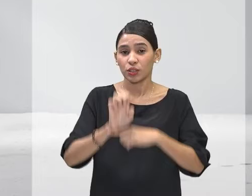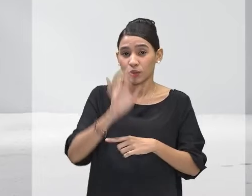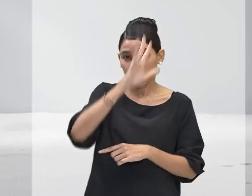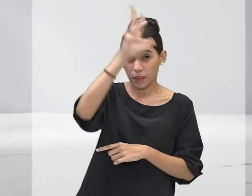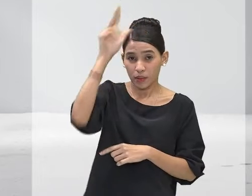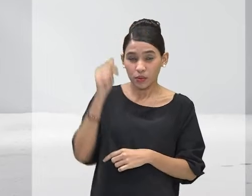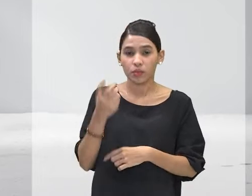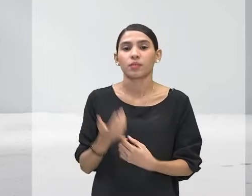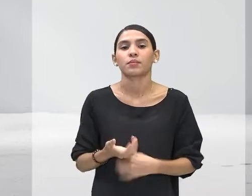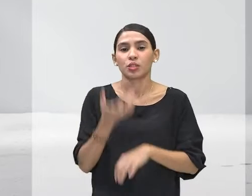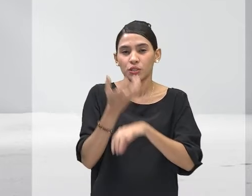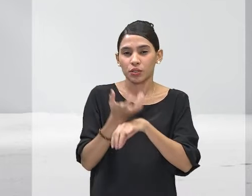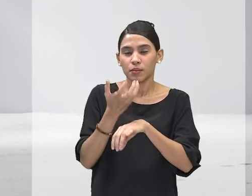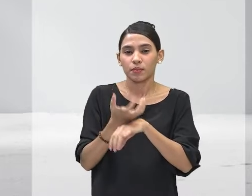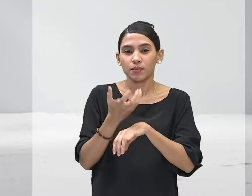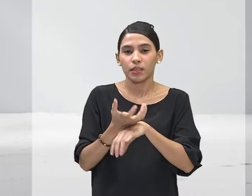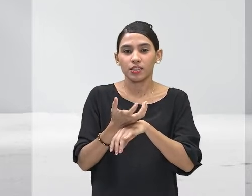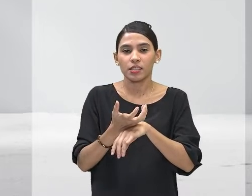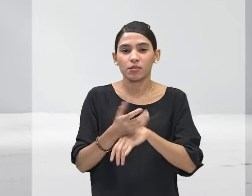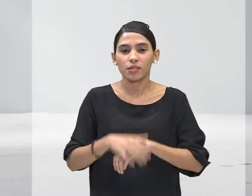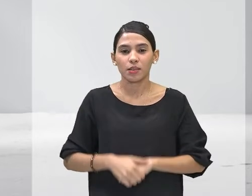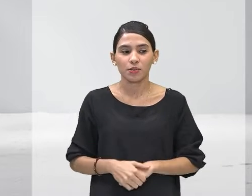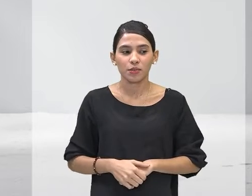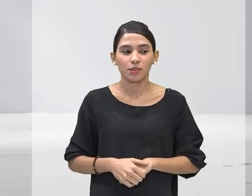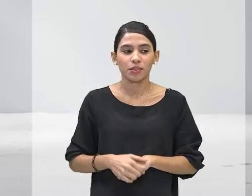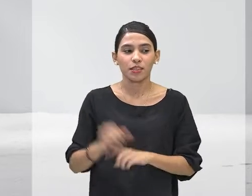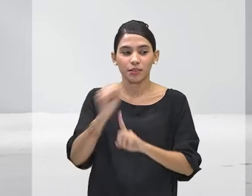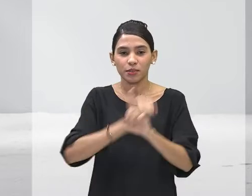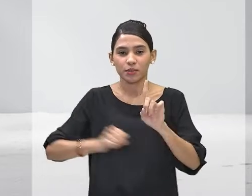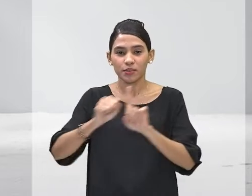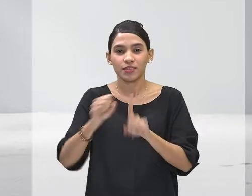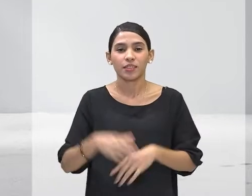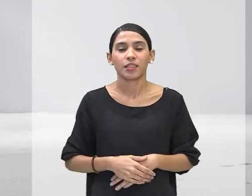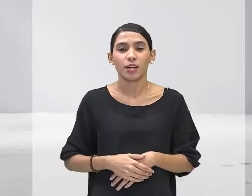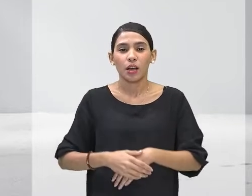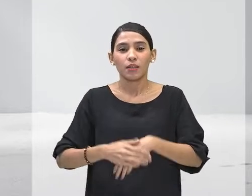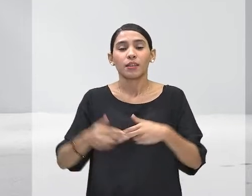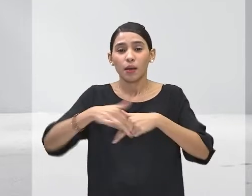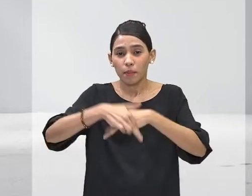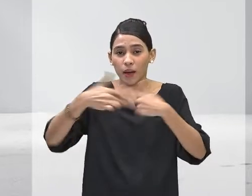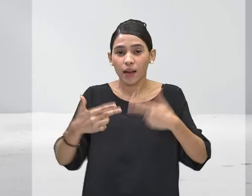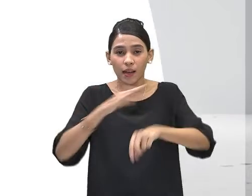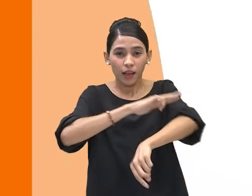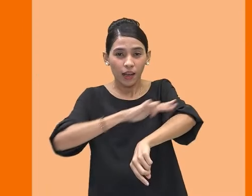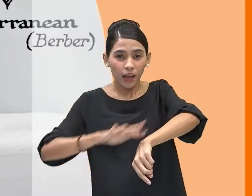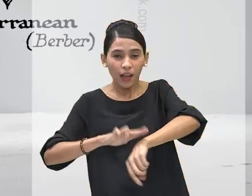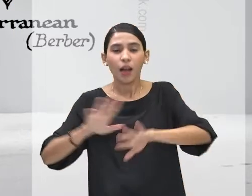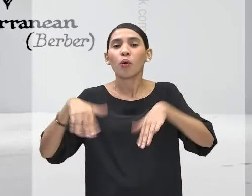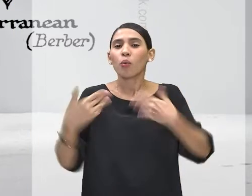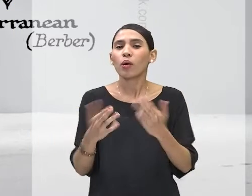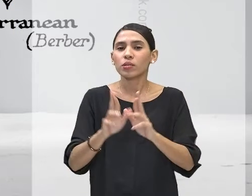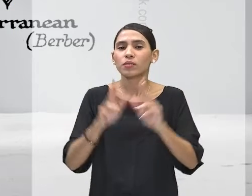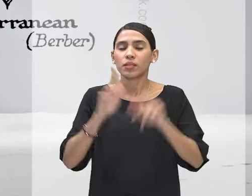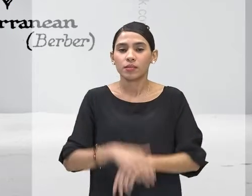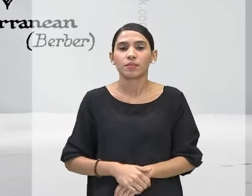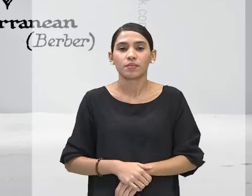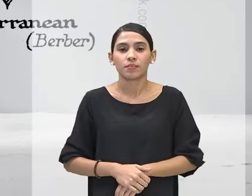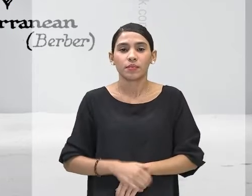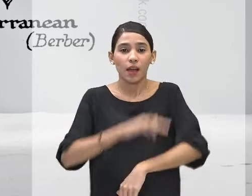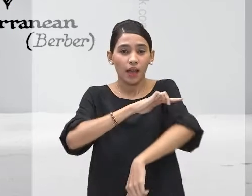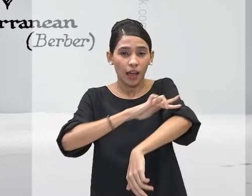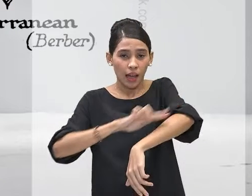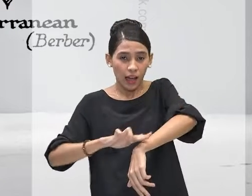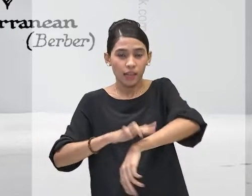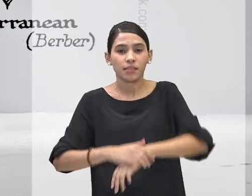do componente Sociologia. E vamos tratar sobre raça e etnia. Qual a diferença? O conceito de raça é um